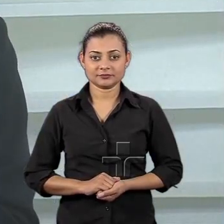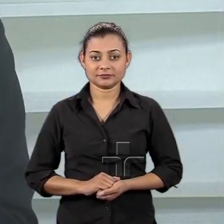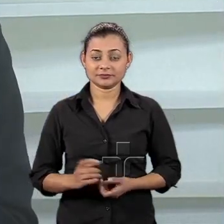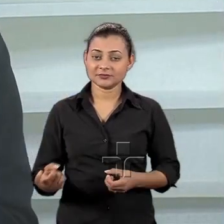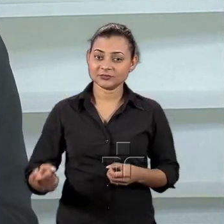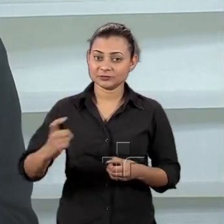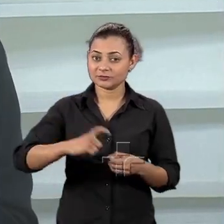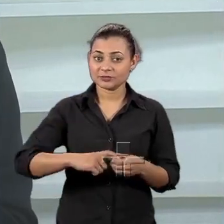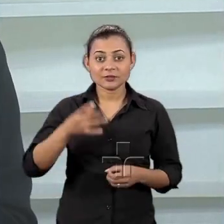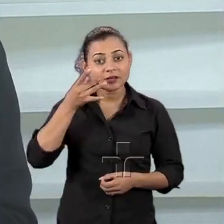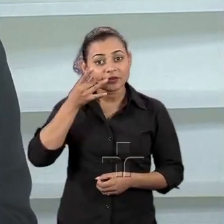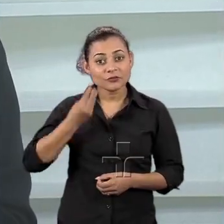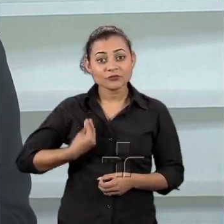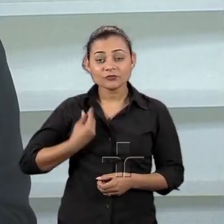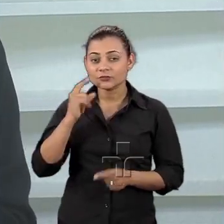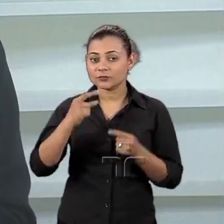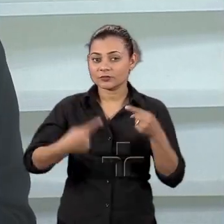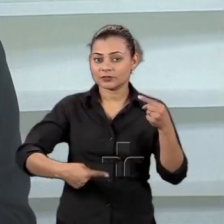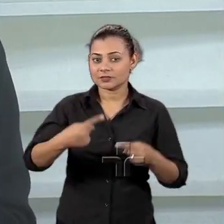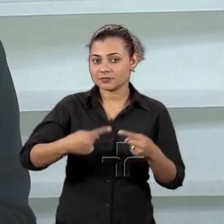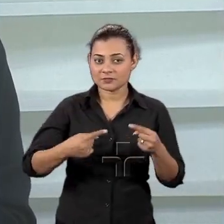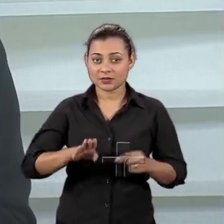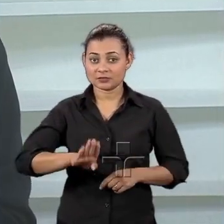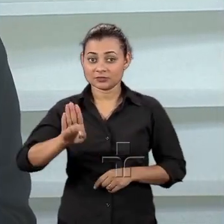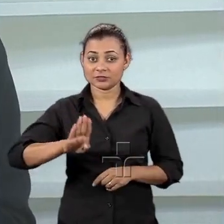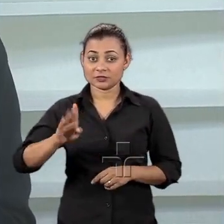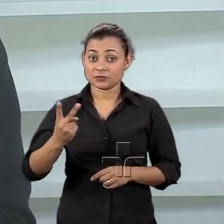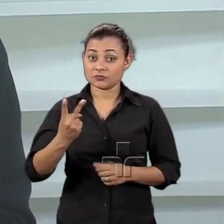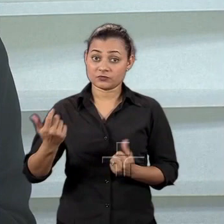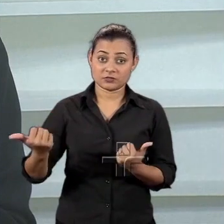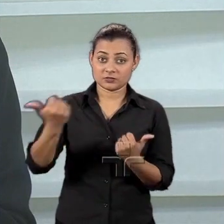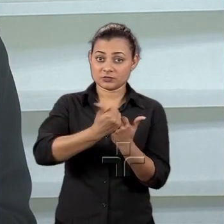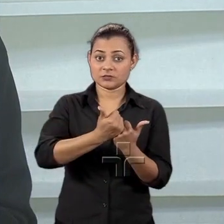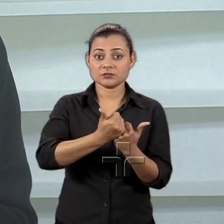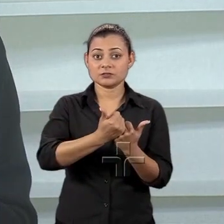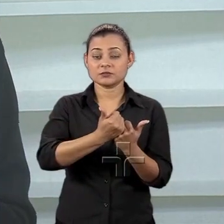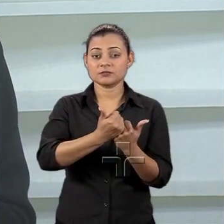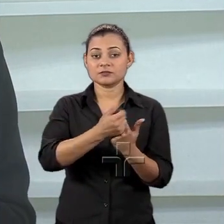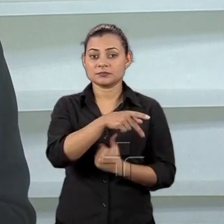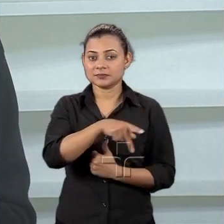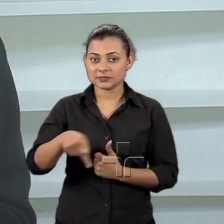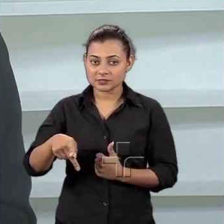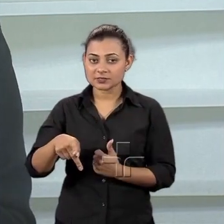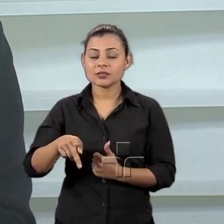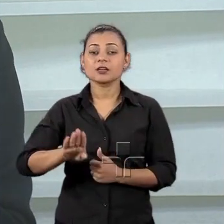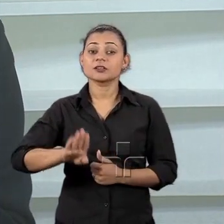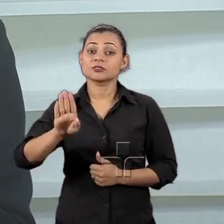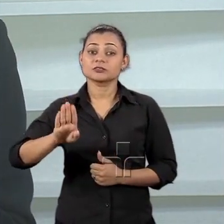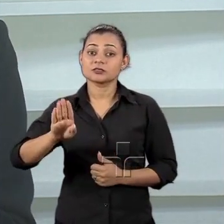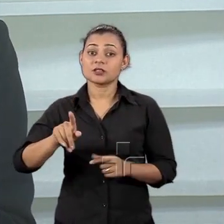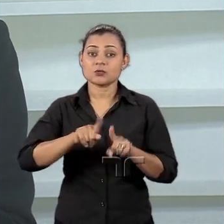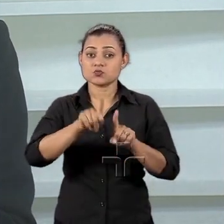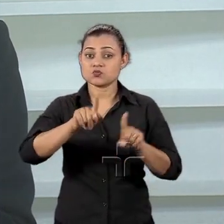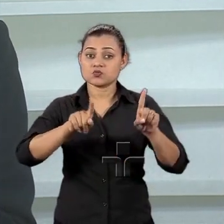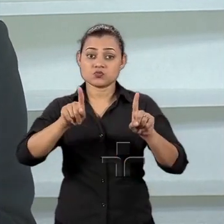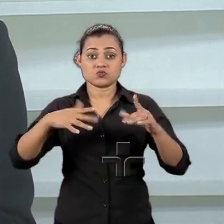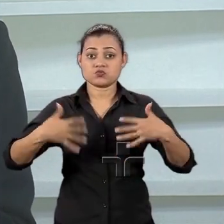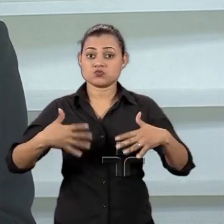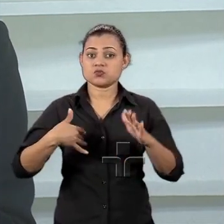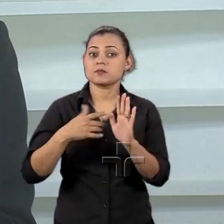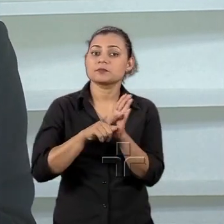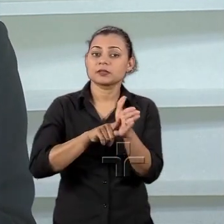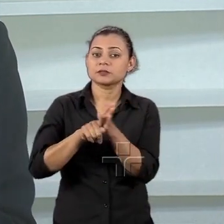Estamos de volta ao vivo com o debate entre os candidatos à vice-presidência dos candidatos mais bem cotados